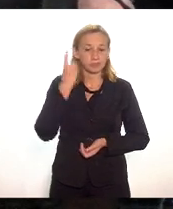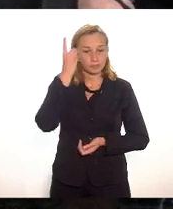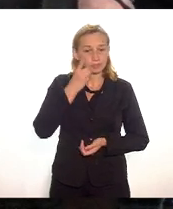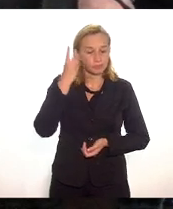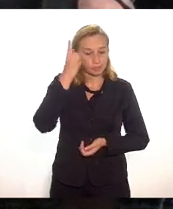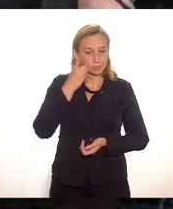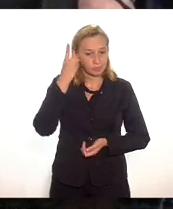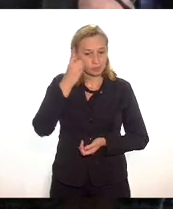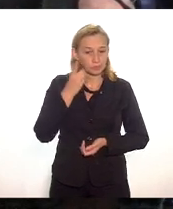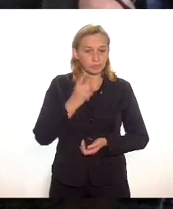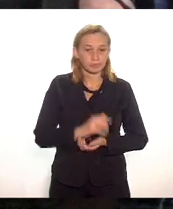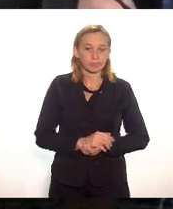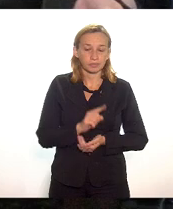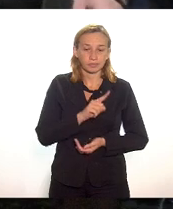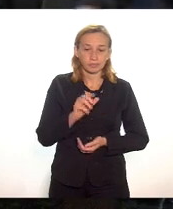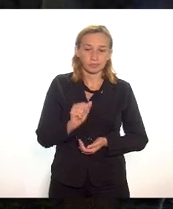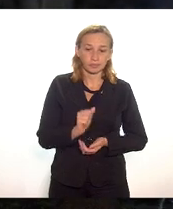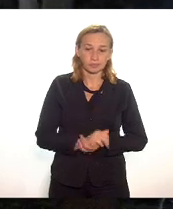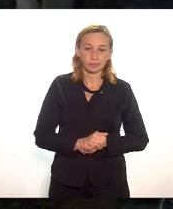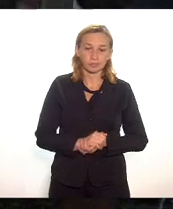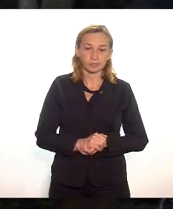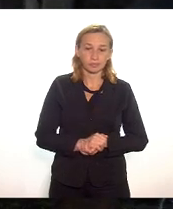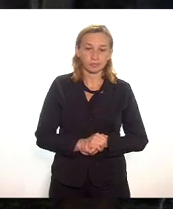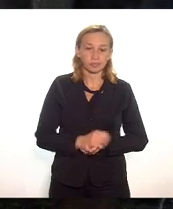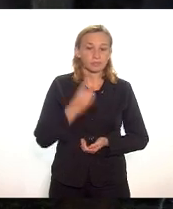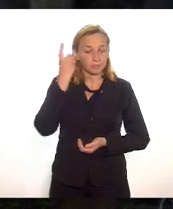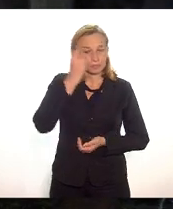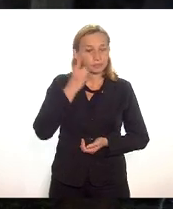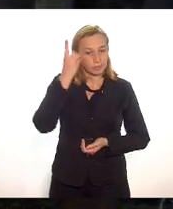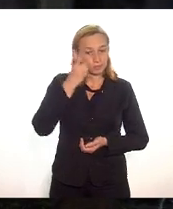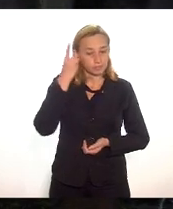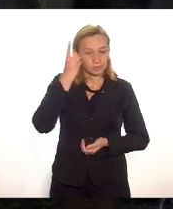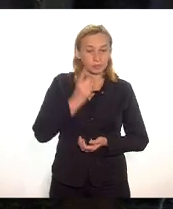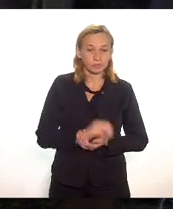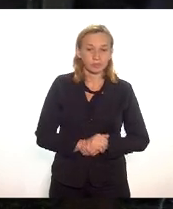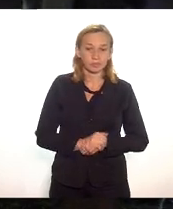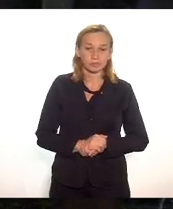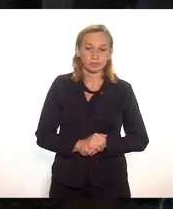Deputado Renato Zaca. Deputado